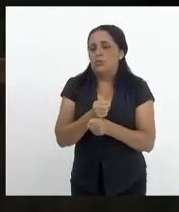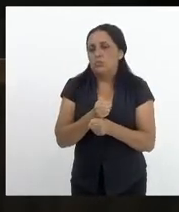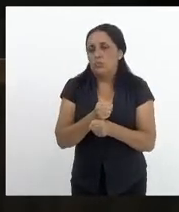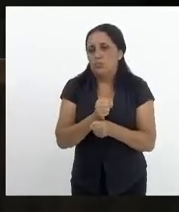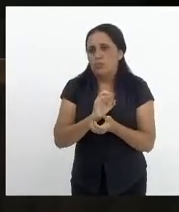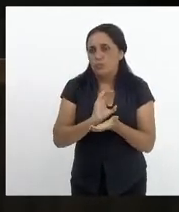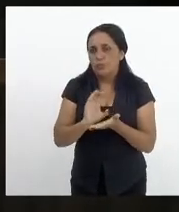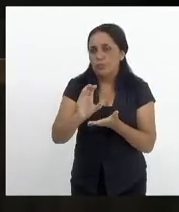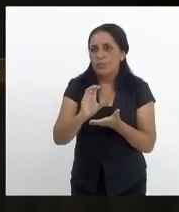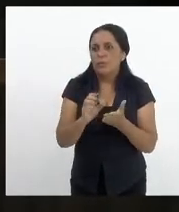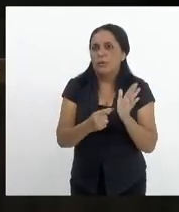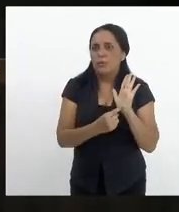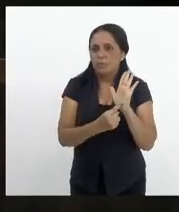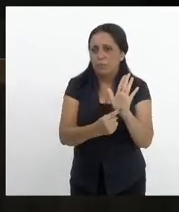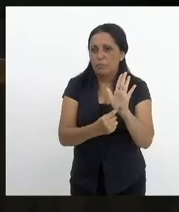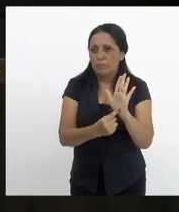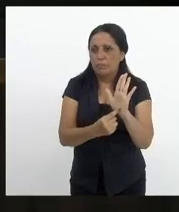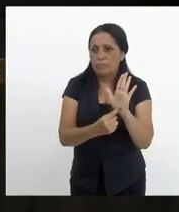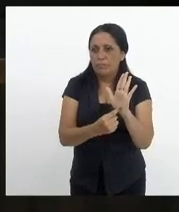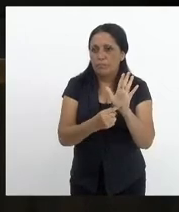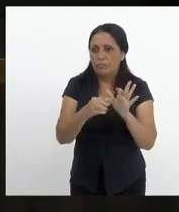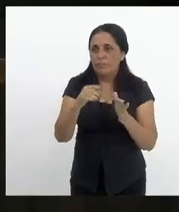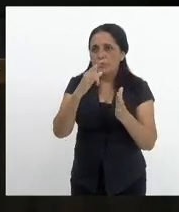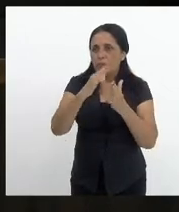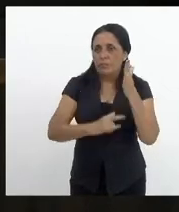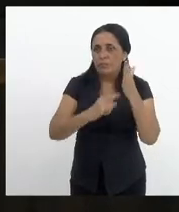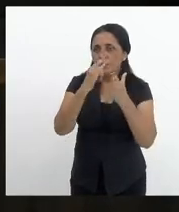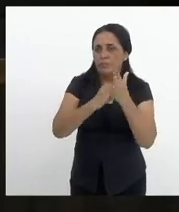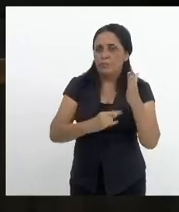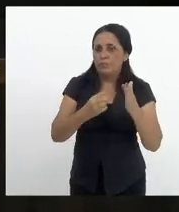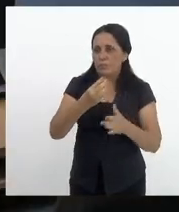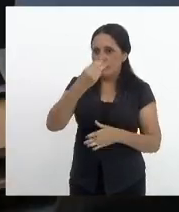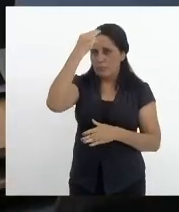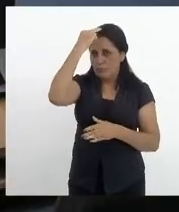para emitir parecer pela Comissão de Constituição e Justiça, deputado Márcio Pacheco.